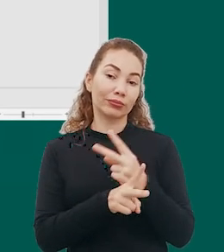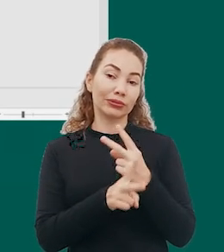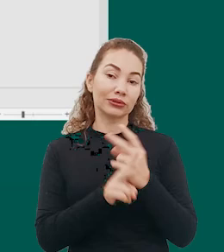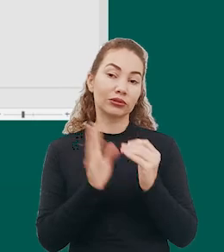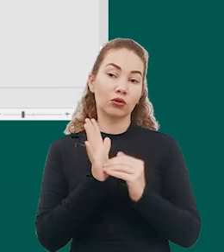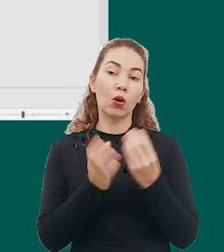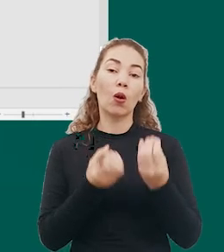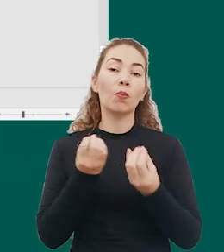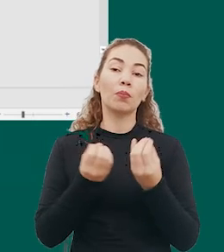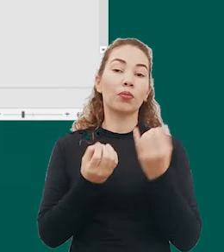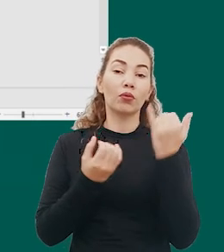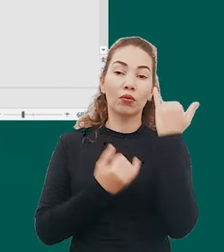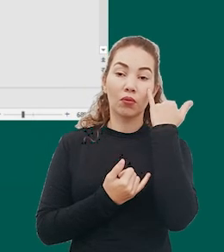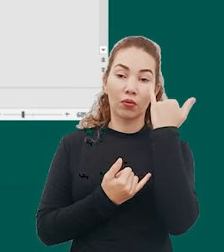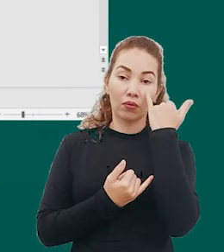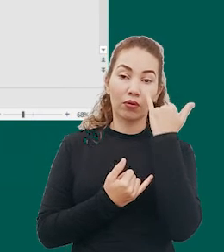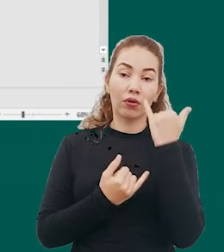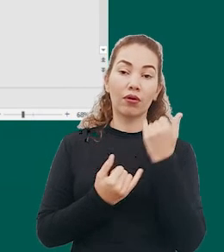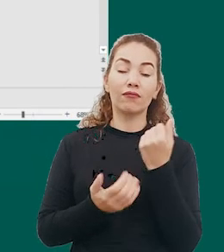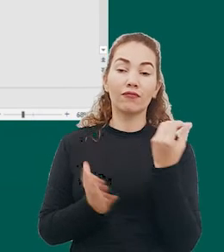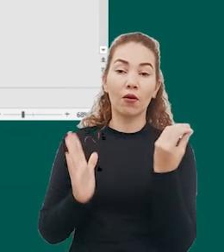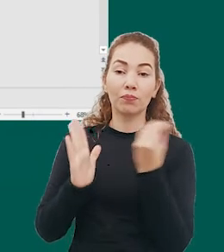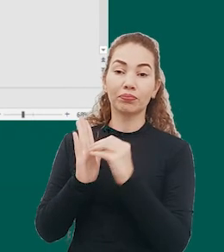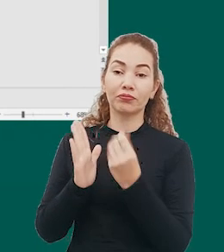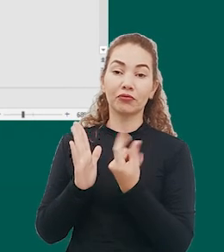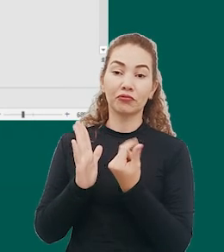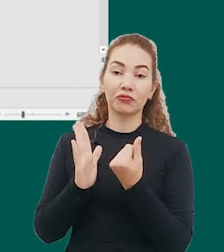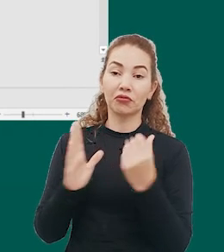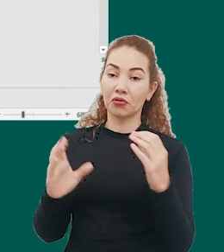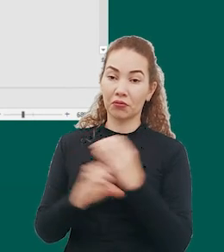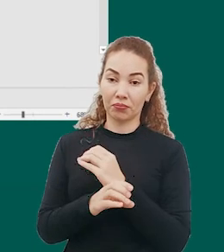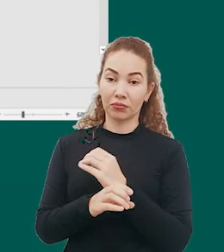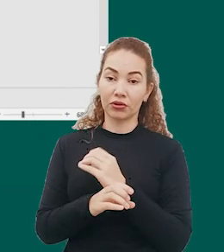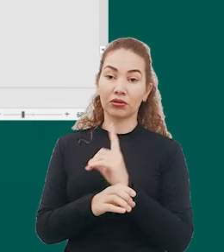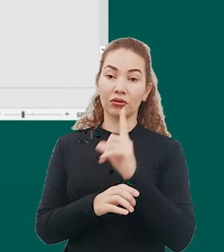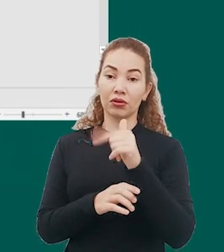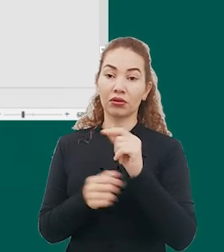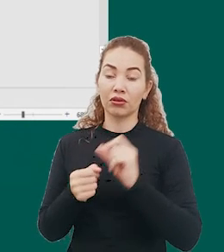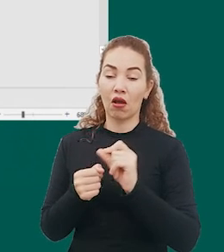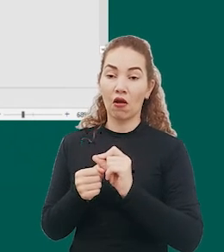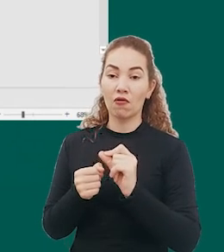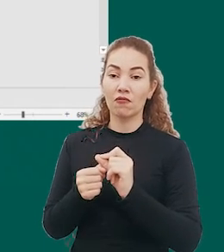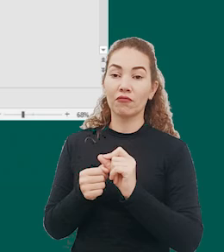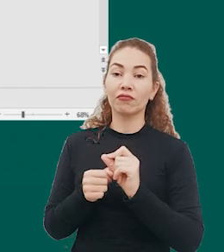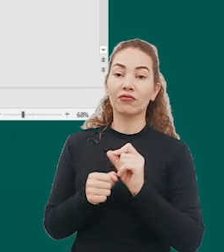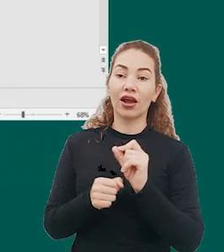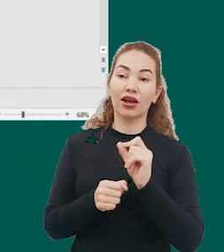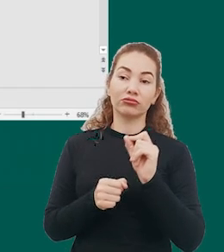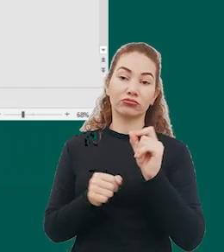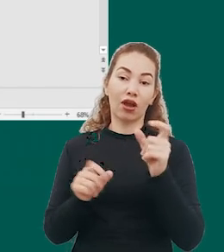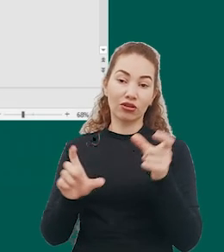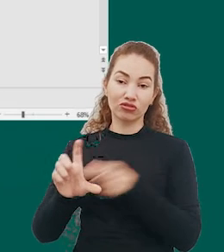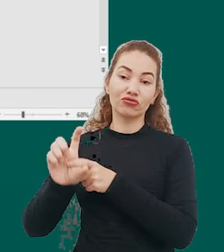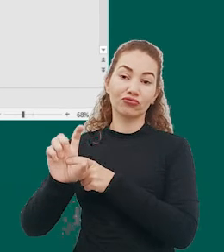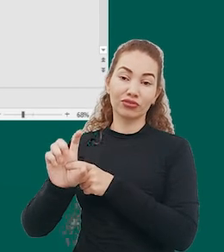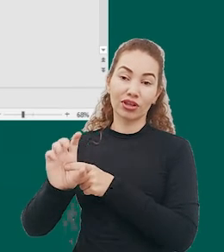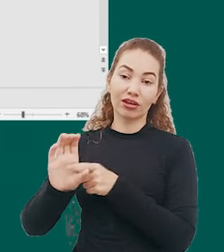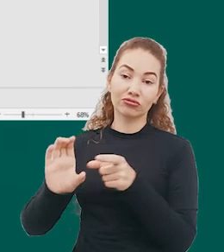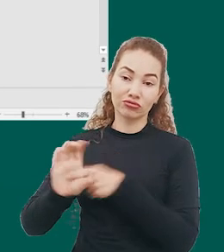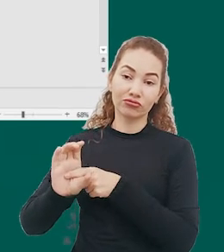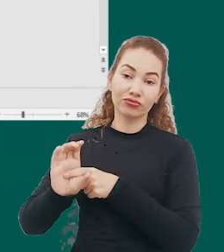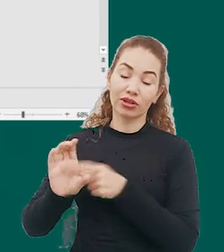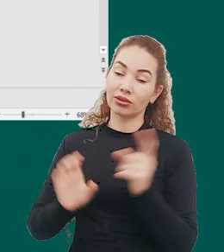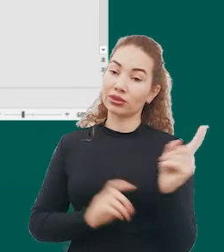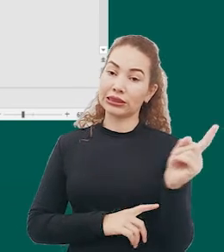a informação? Vou lançar o valor total e vou lançar daí a minha dívida? Não, eu vou